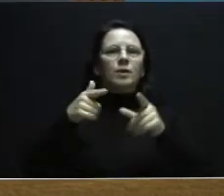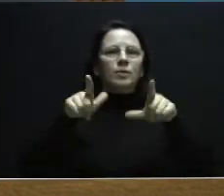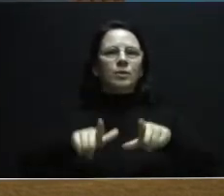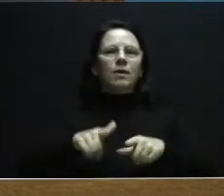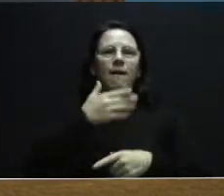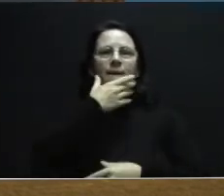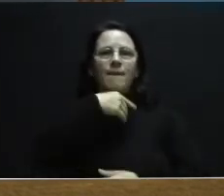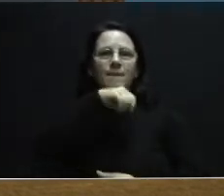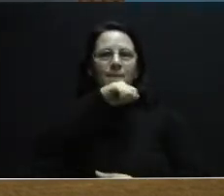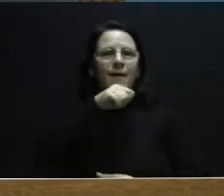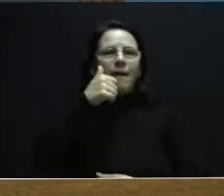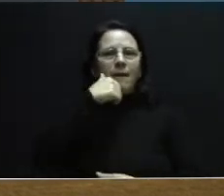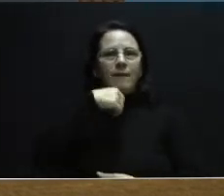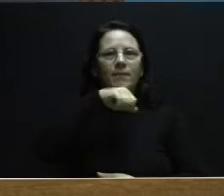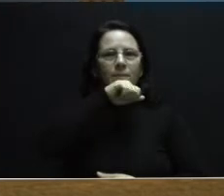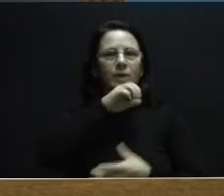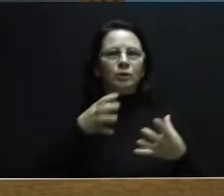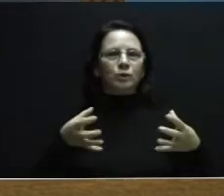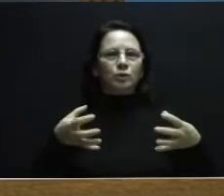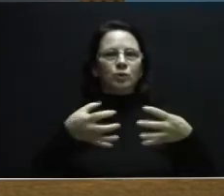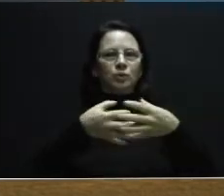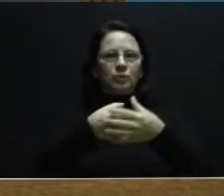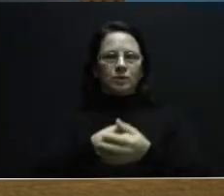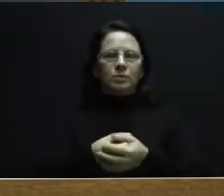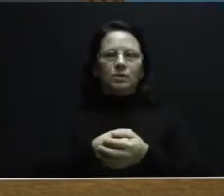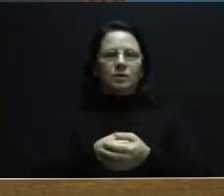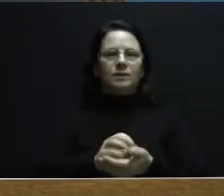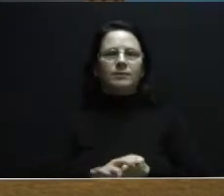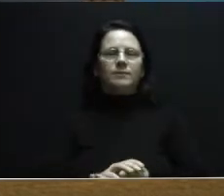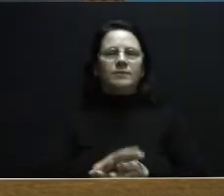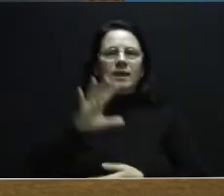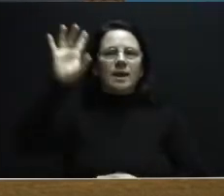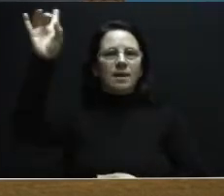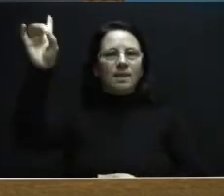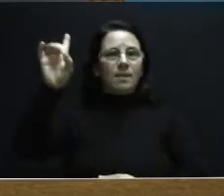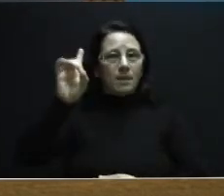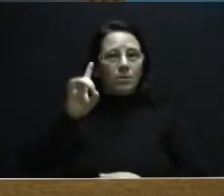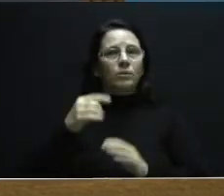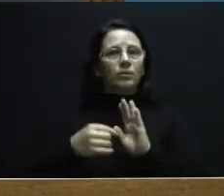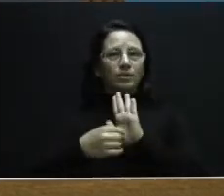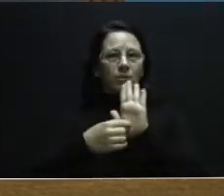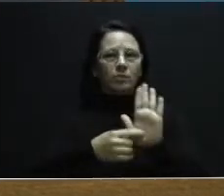E esse é um amor que, de fato, é a inspiração plena de Deus. E